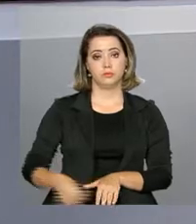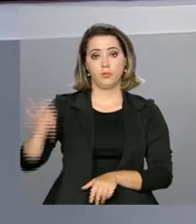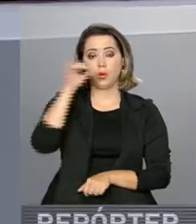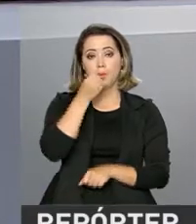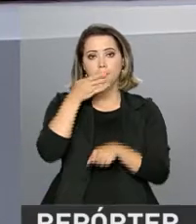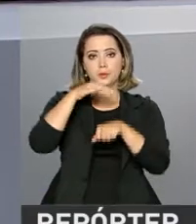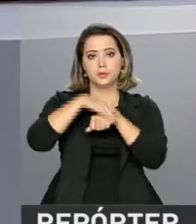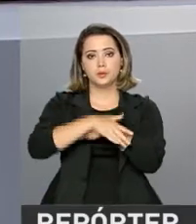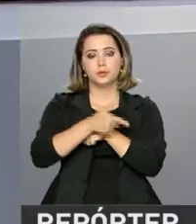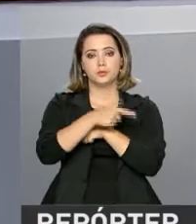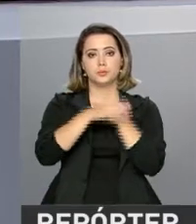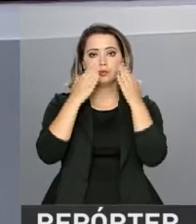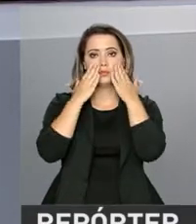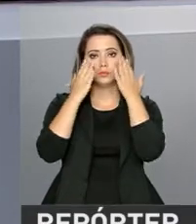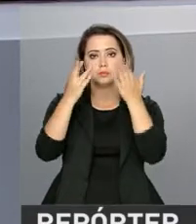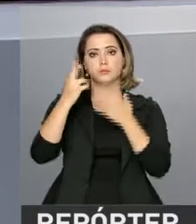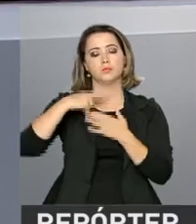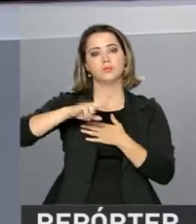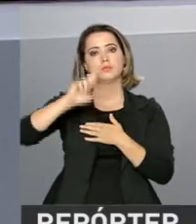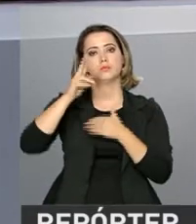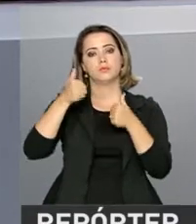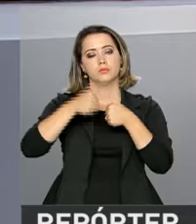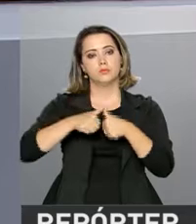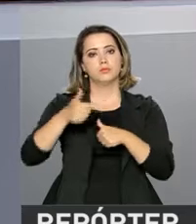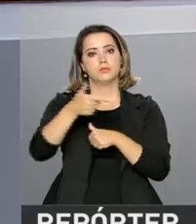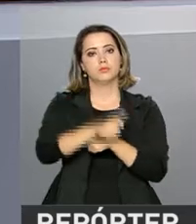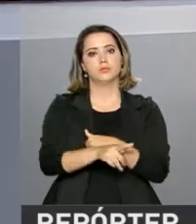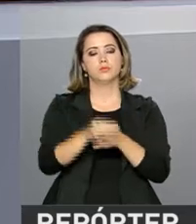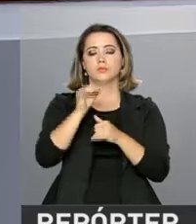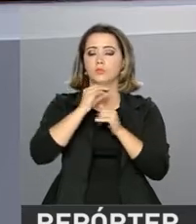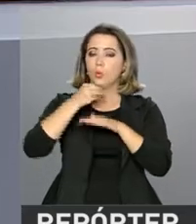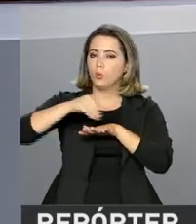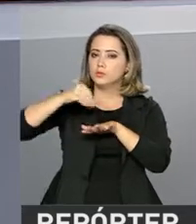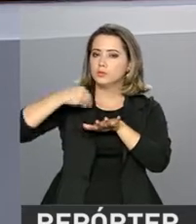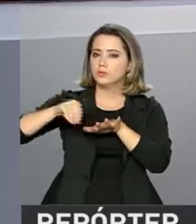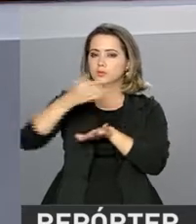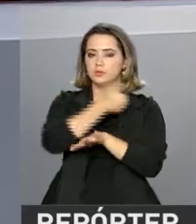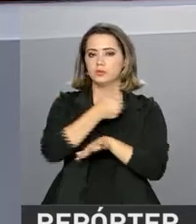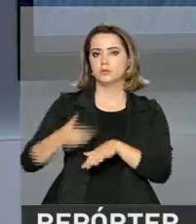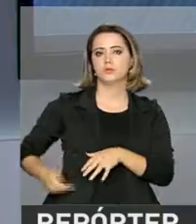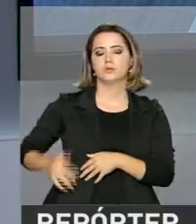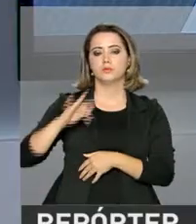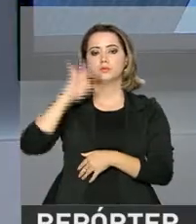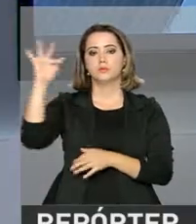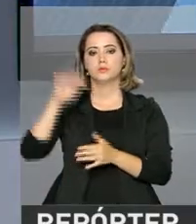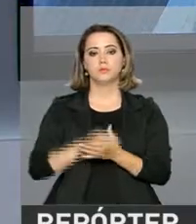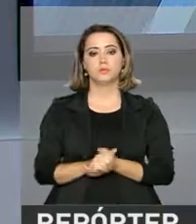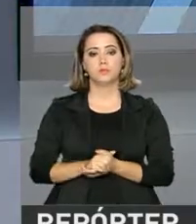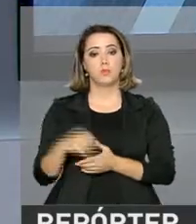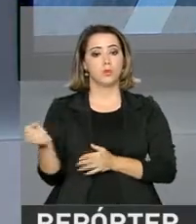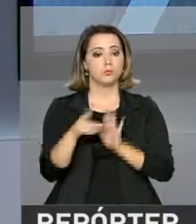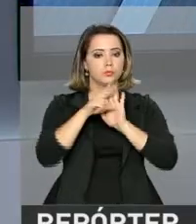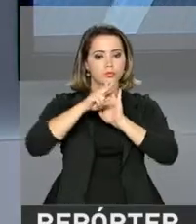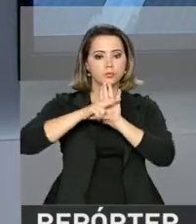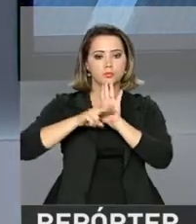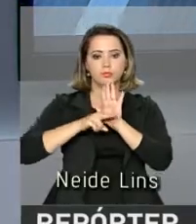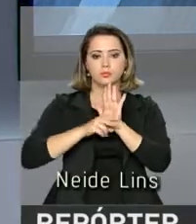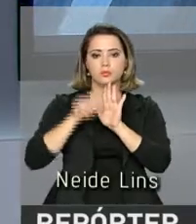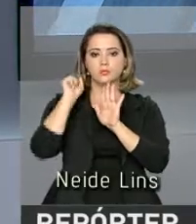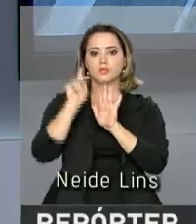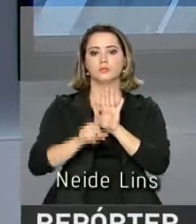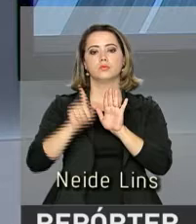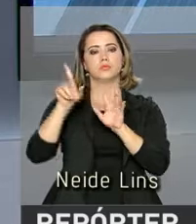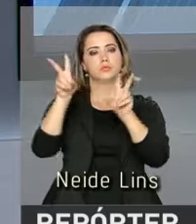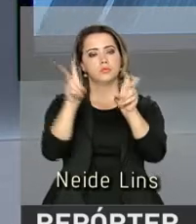Olá, boa noite. O repórter NBR está de volta com as notícias do governo federal. A reforma da Previdência foi o tema